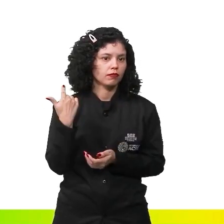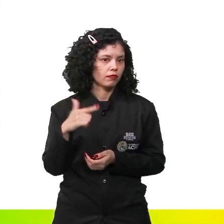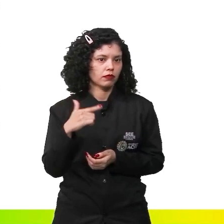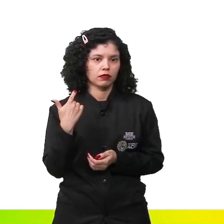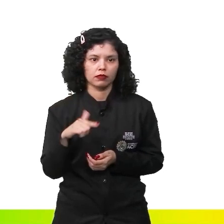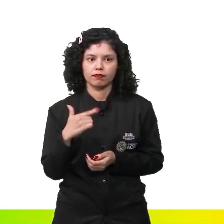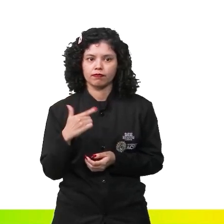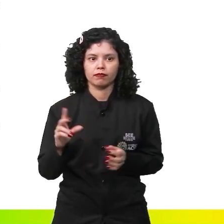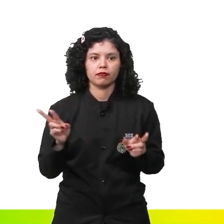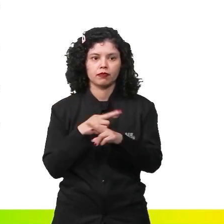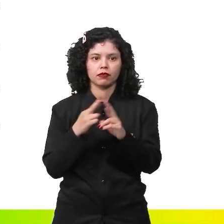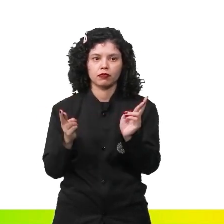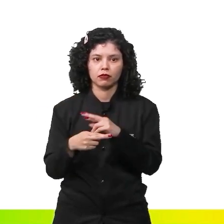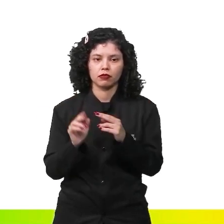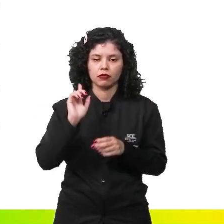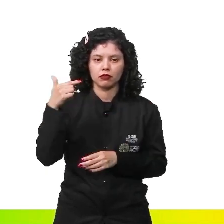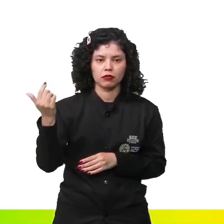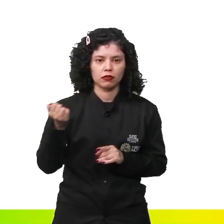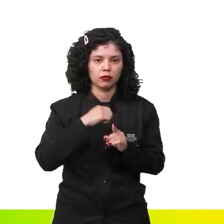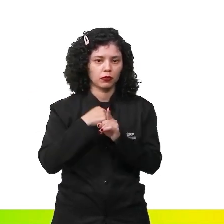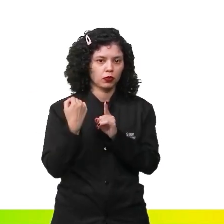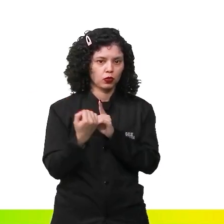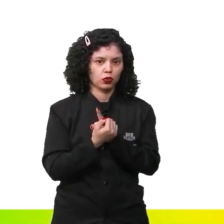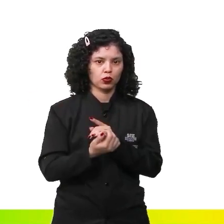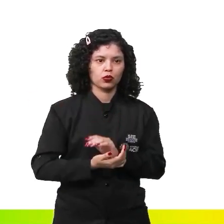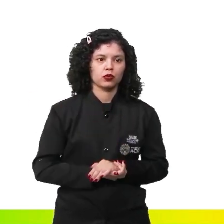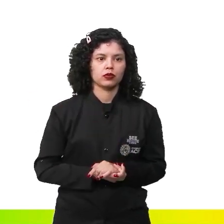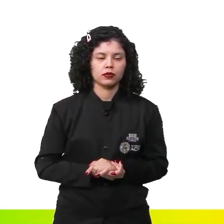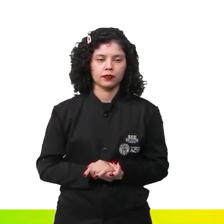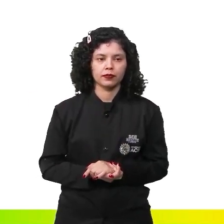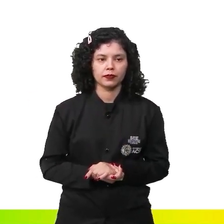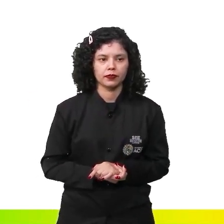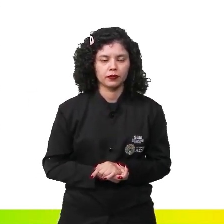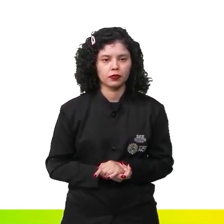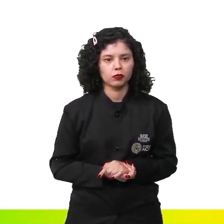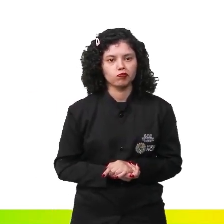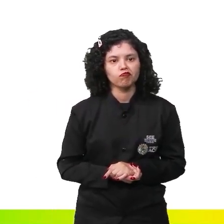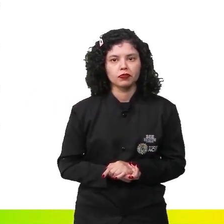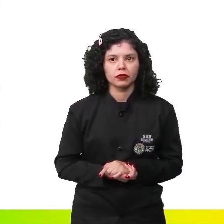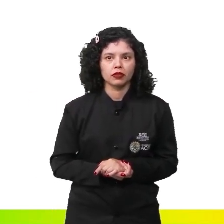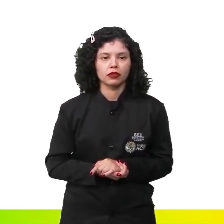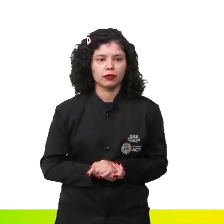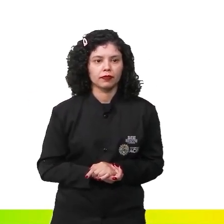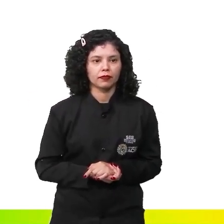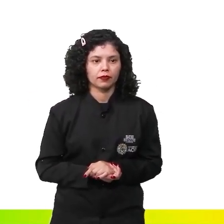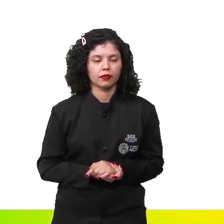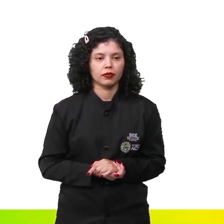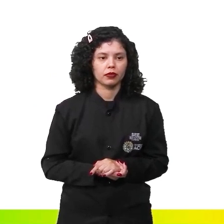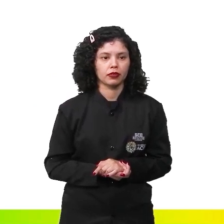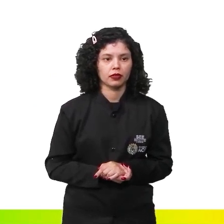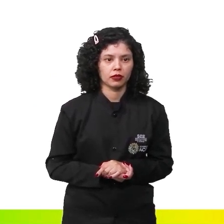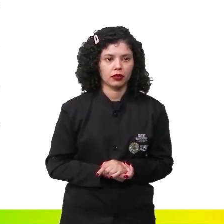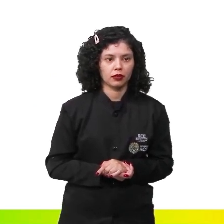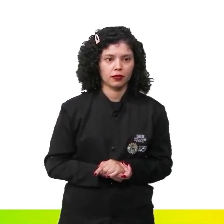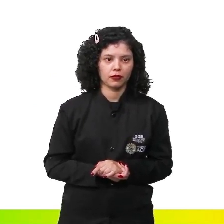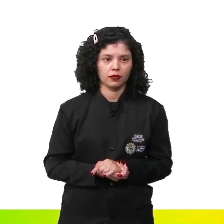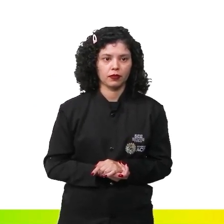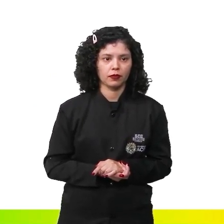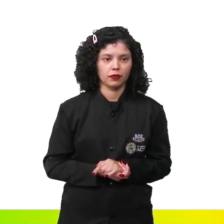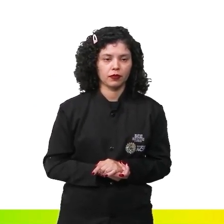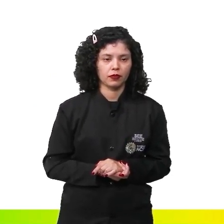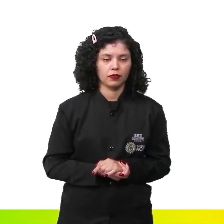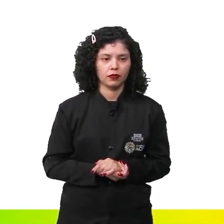econômico, sem relação com outras esferas da sociedade. Vamos visualizar se